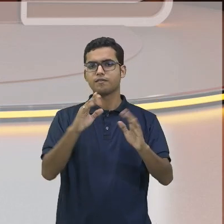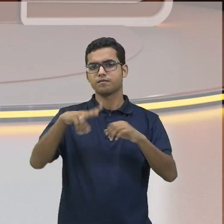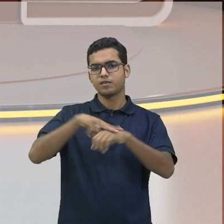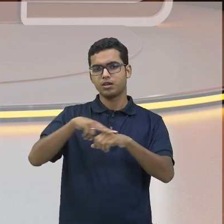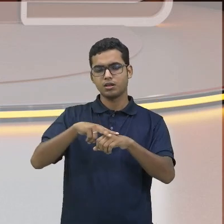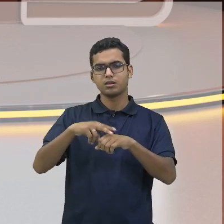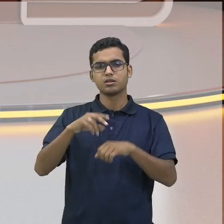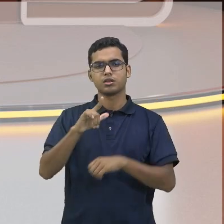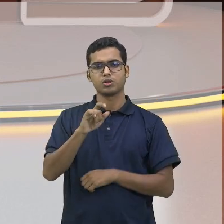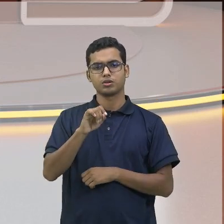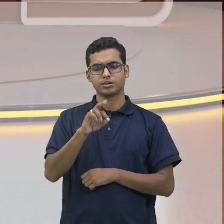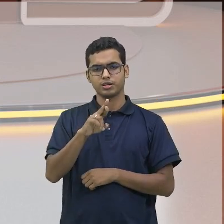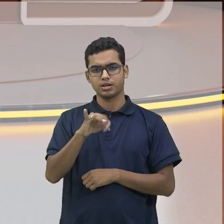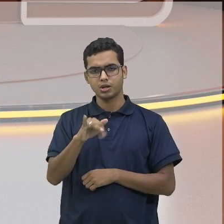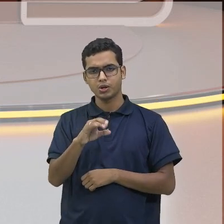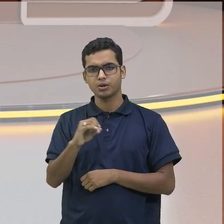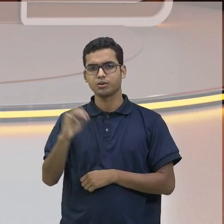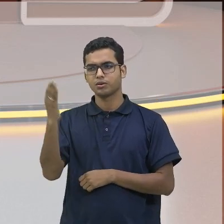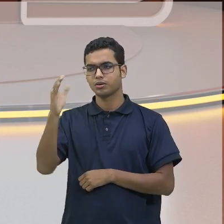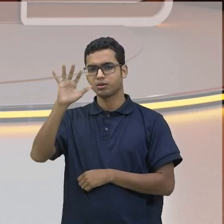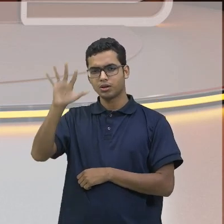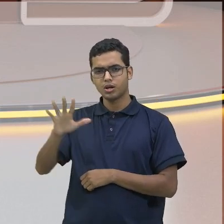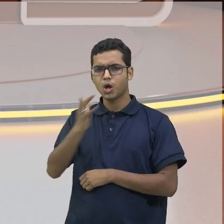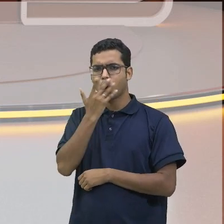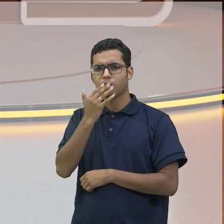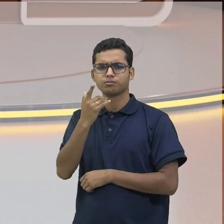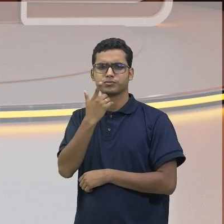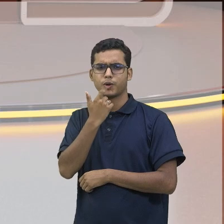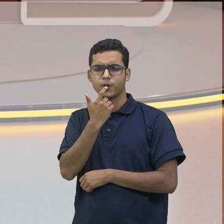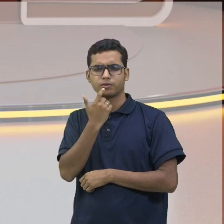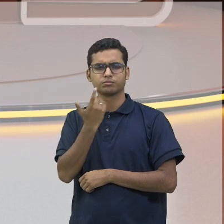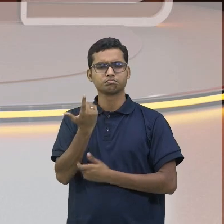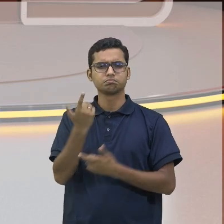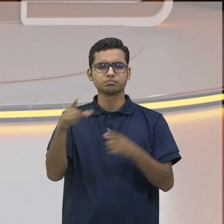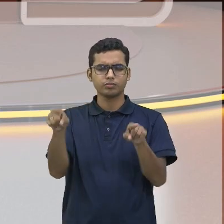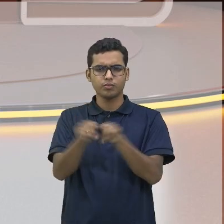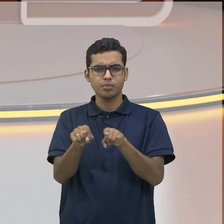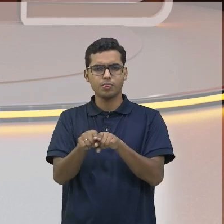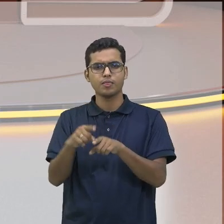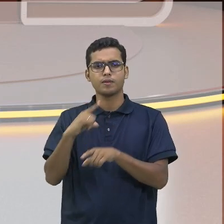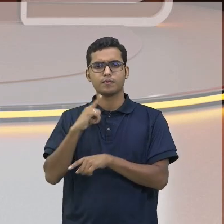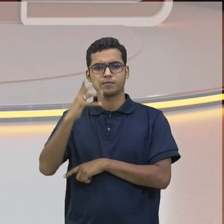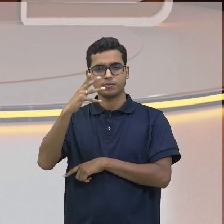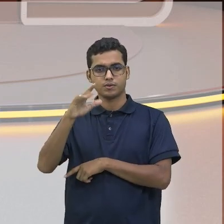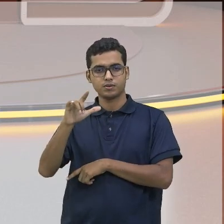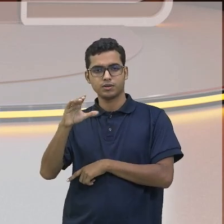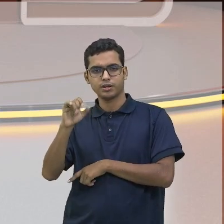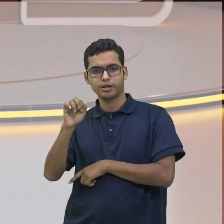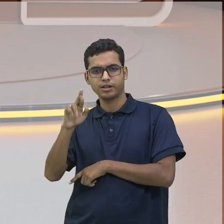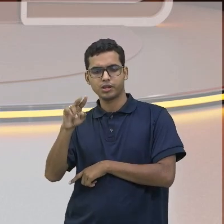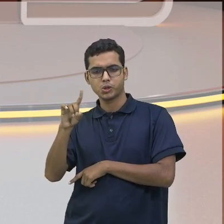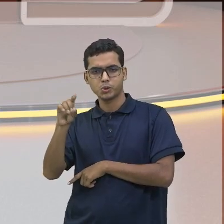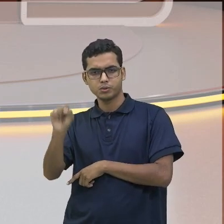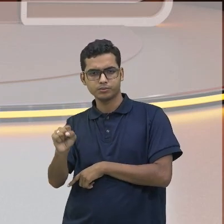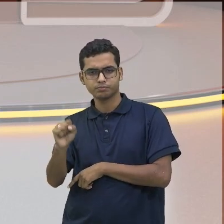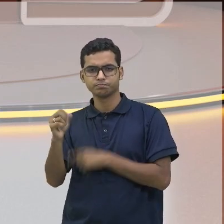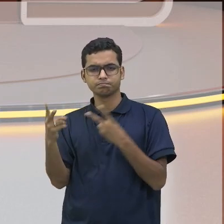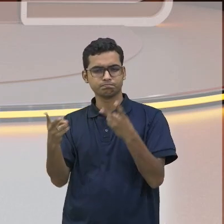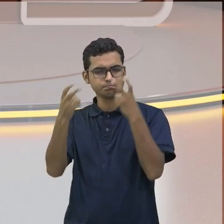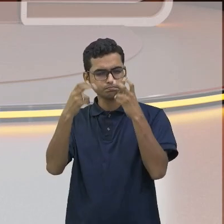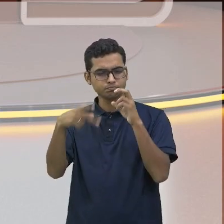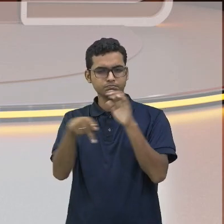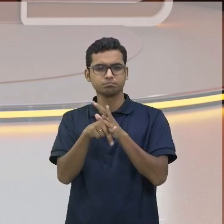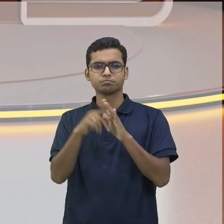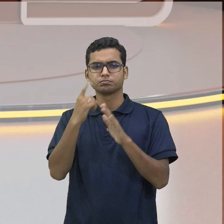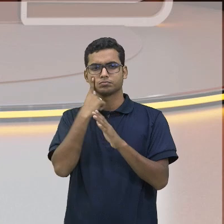muito ligada ao salmão, tá? O reino, então, de Carlos o Calvo. Então, percebam que aquela parte do